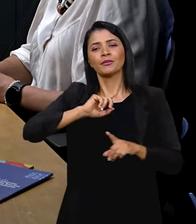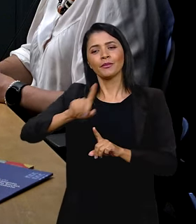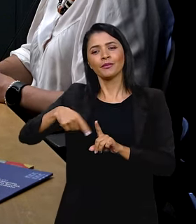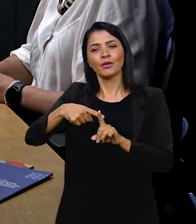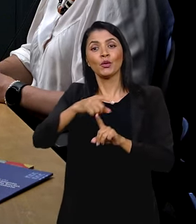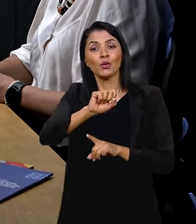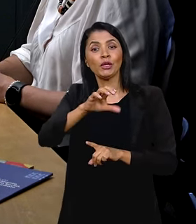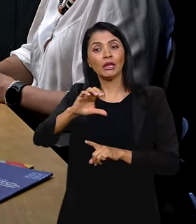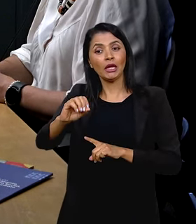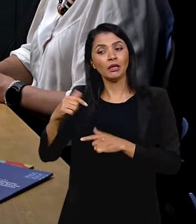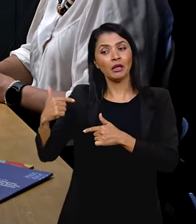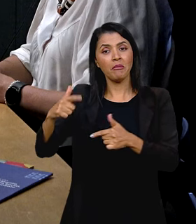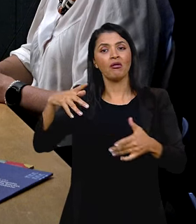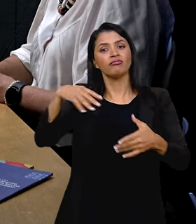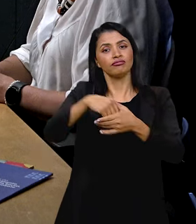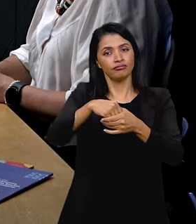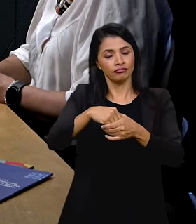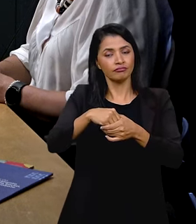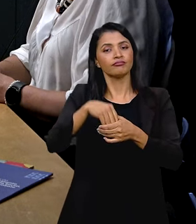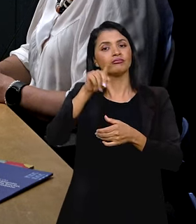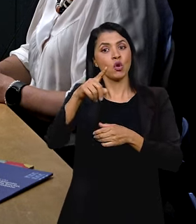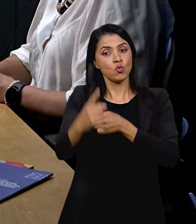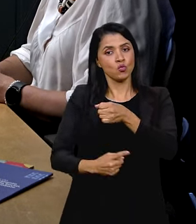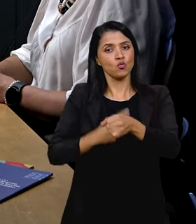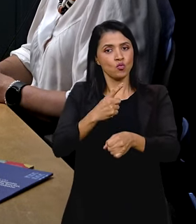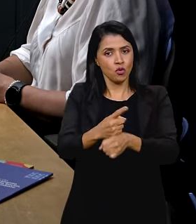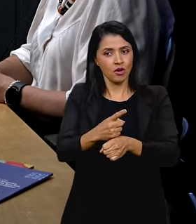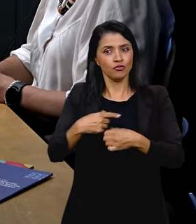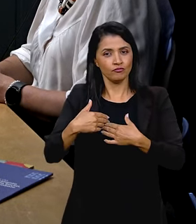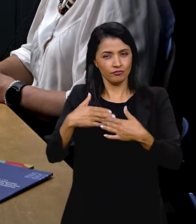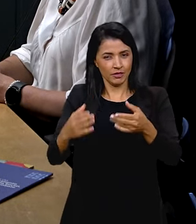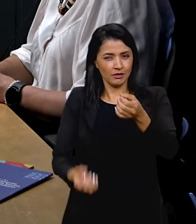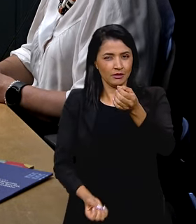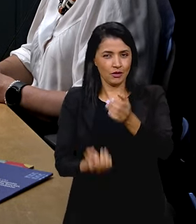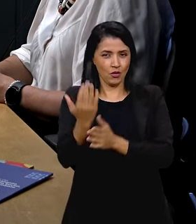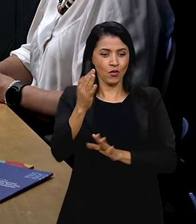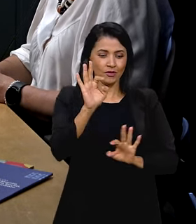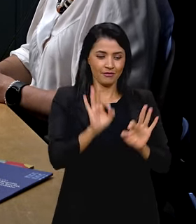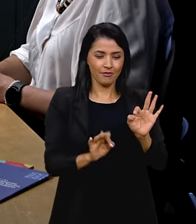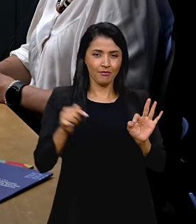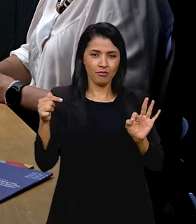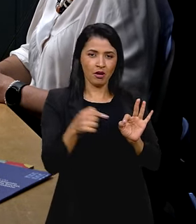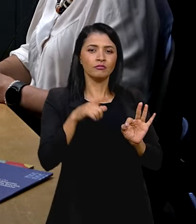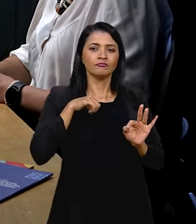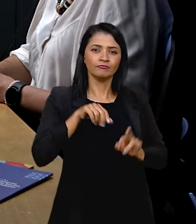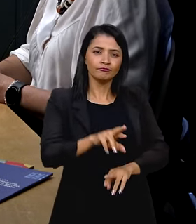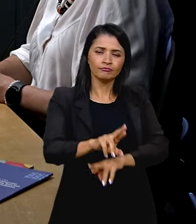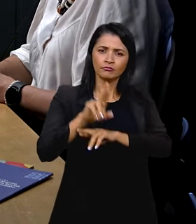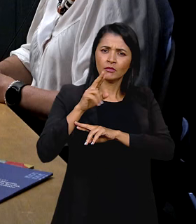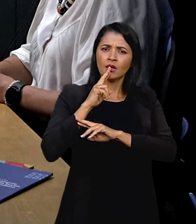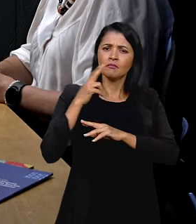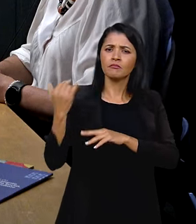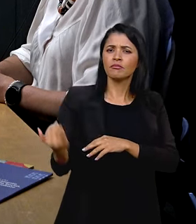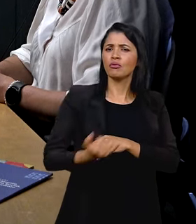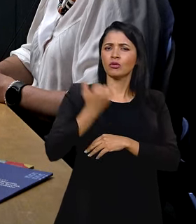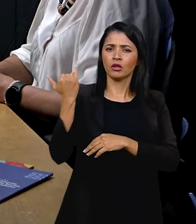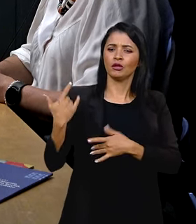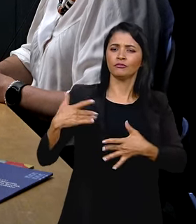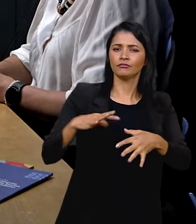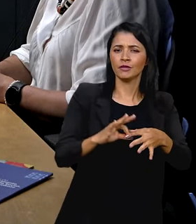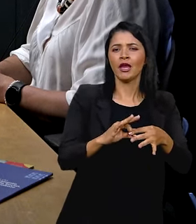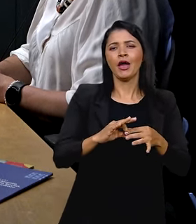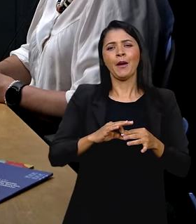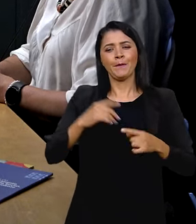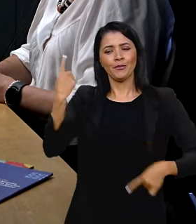80 ações Integradas em um ano de existência o plano trouxe resultados expressivos aliado à